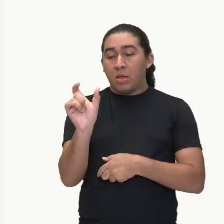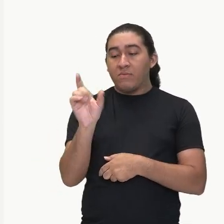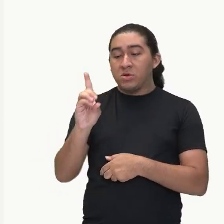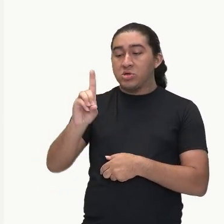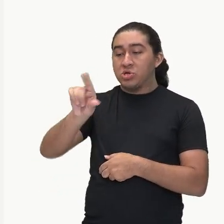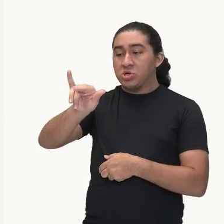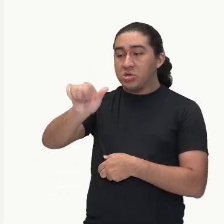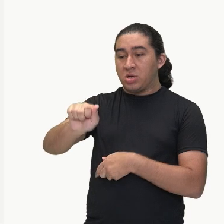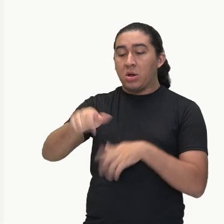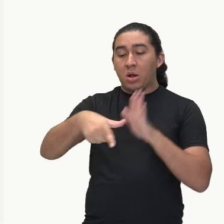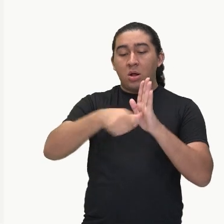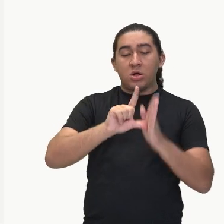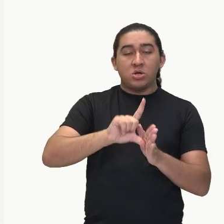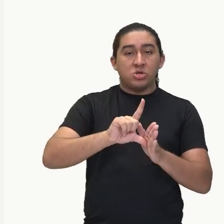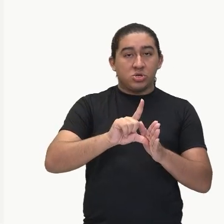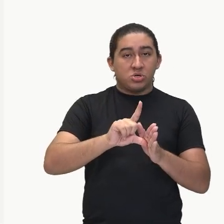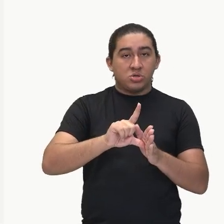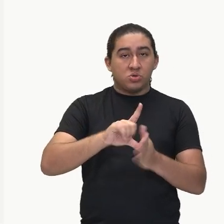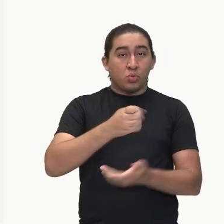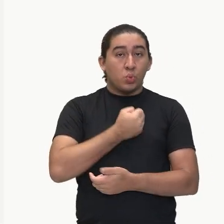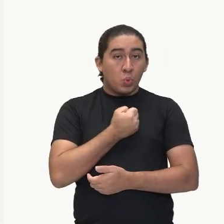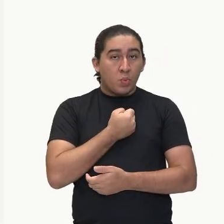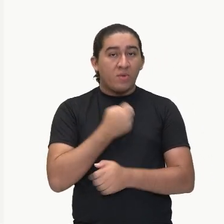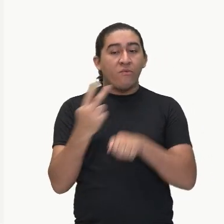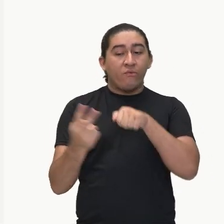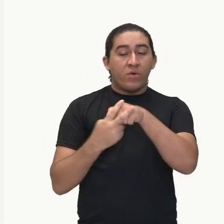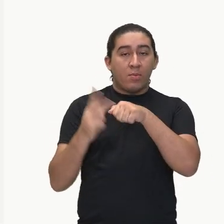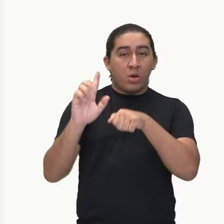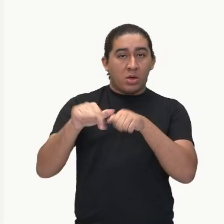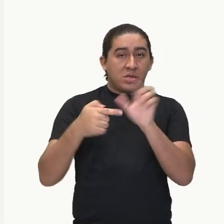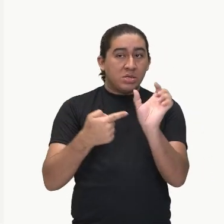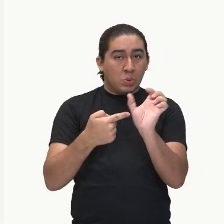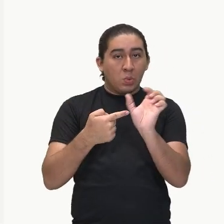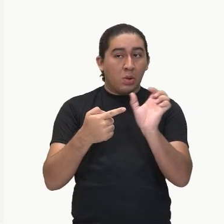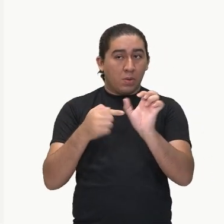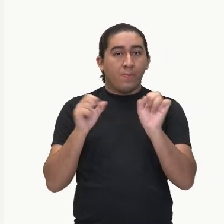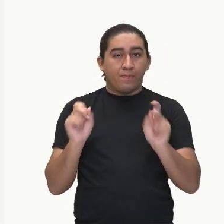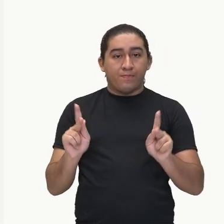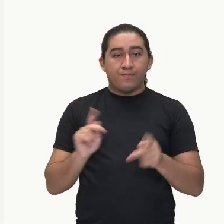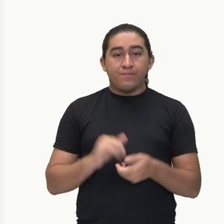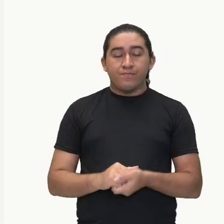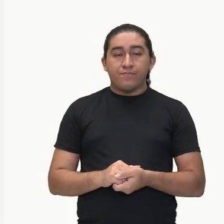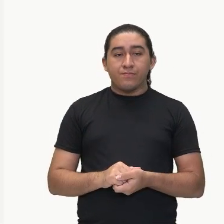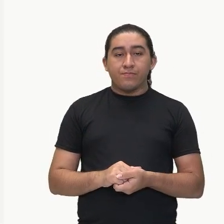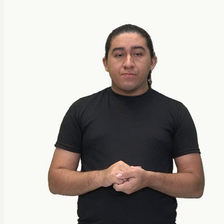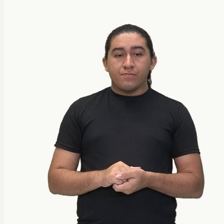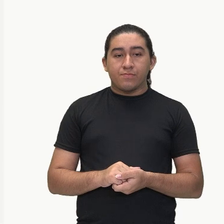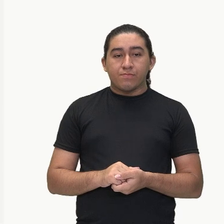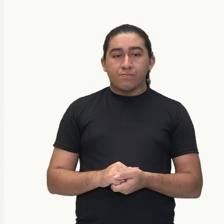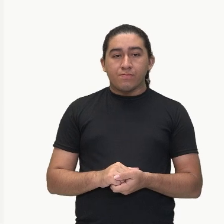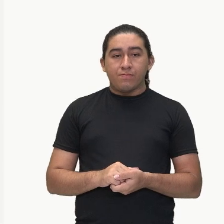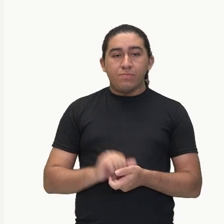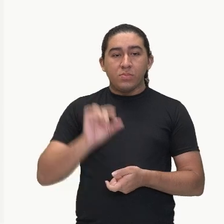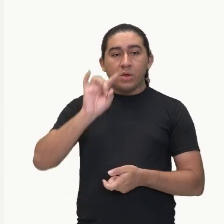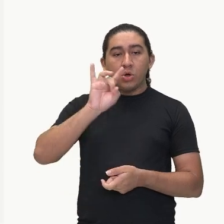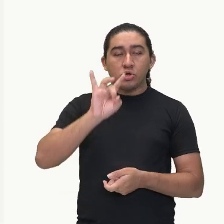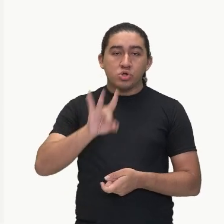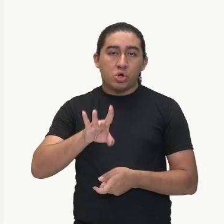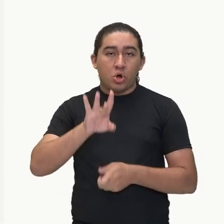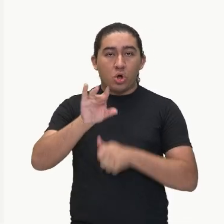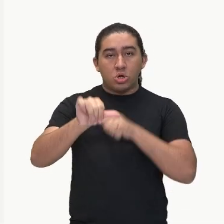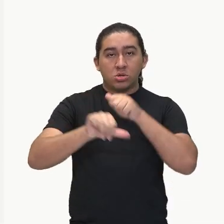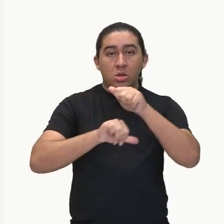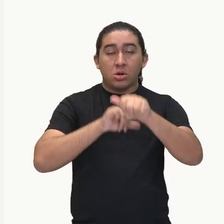dia antes da data, o verbo vai ficar no singular, tá, pessoal? Ele só vai